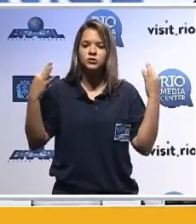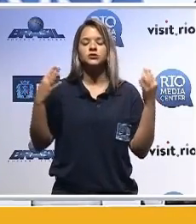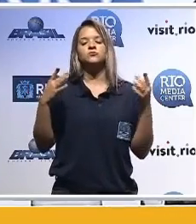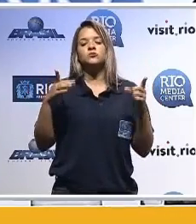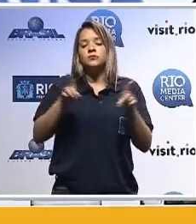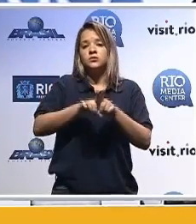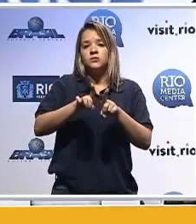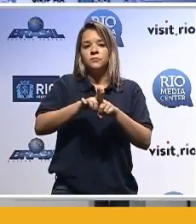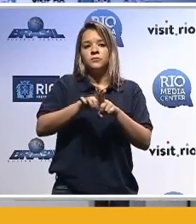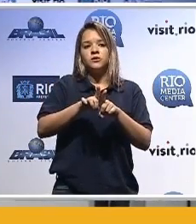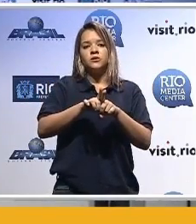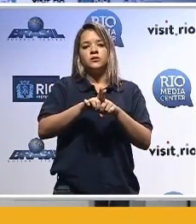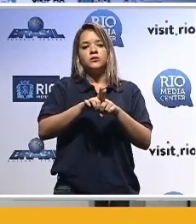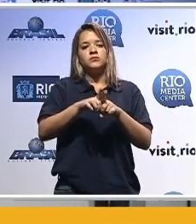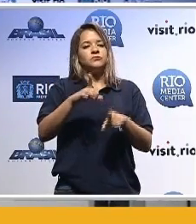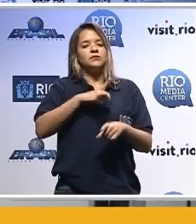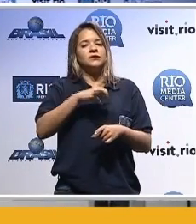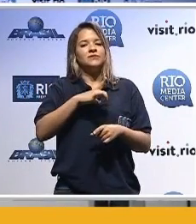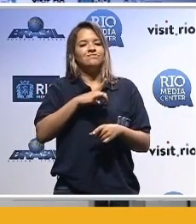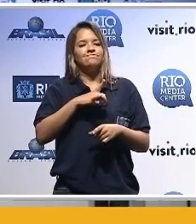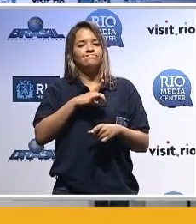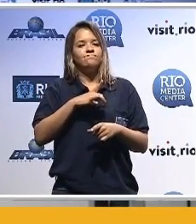agora lá, não tem? Aquele.